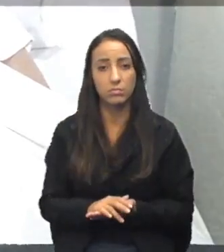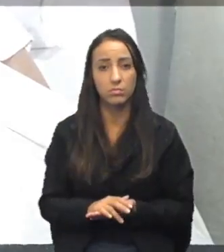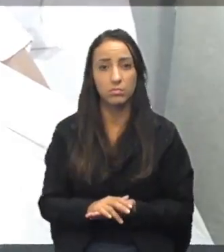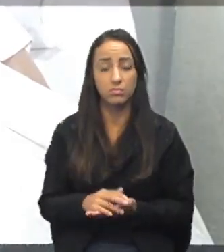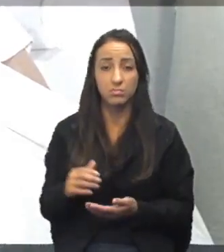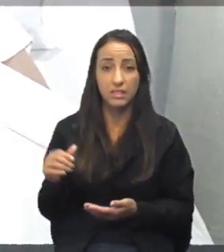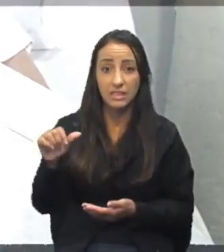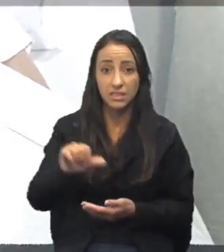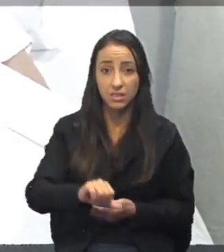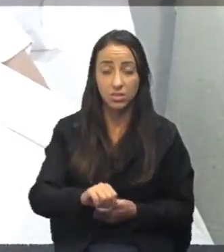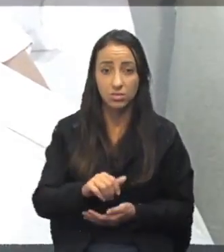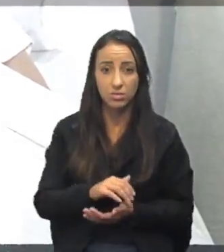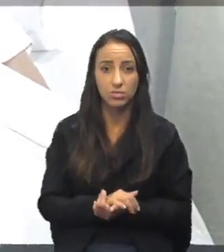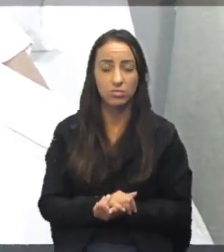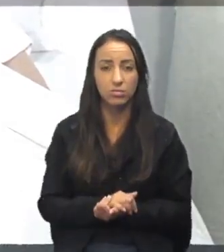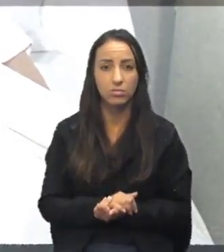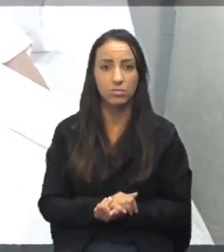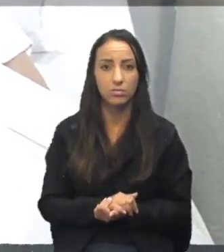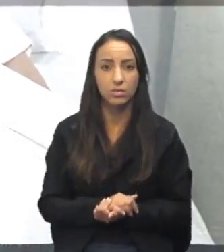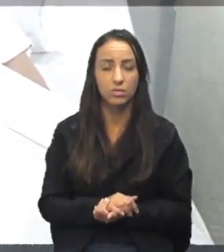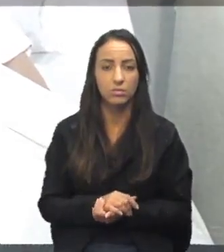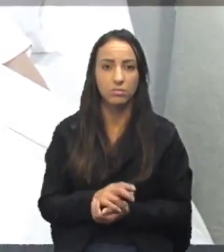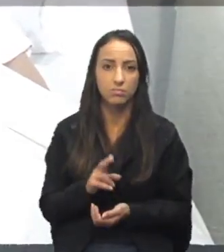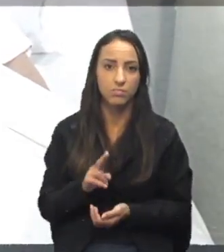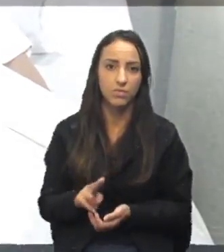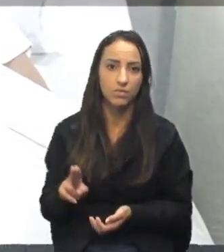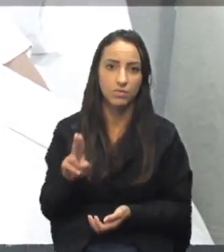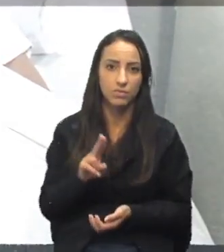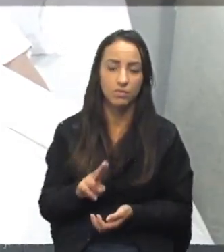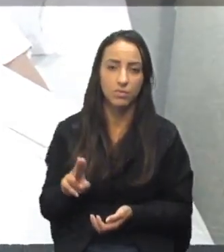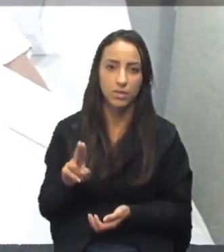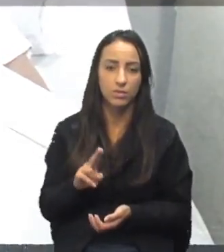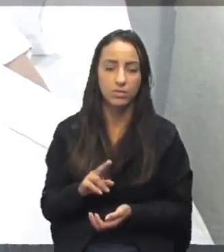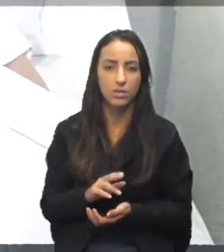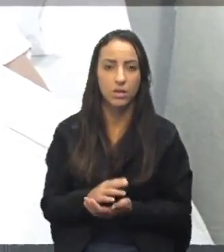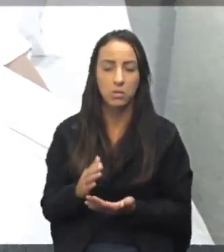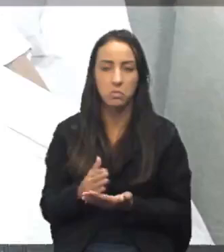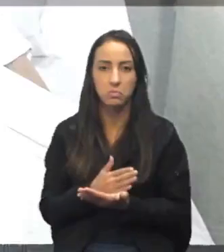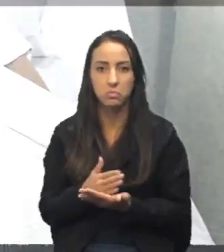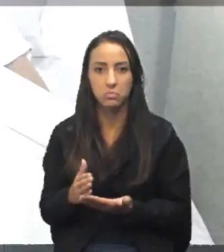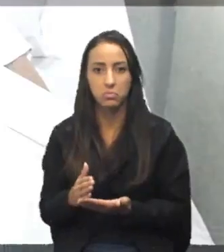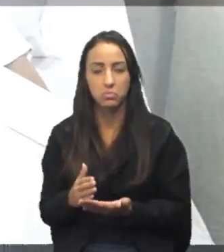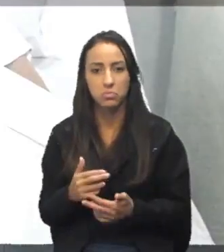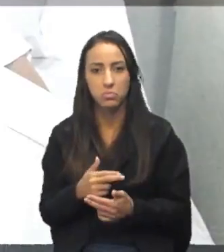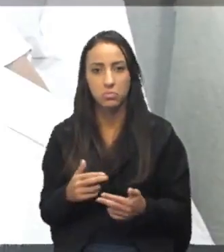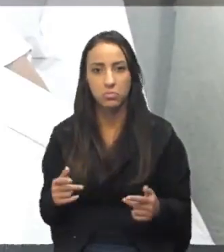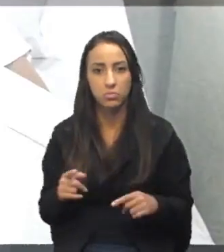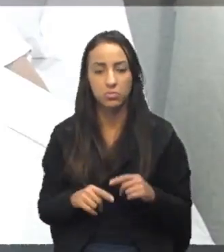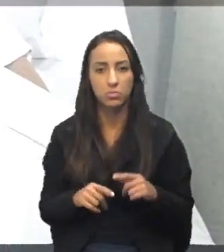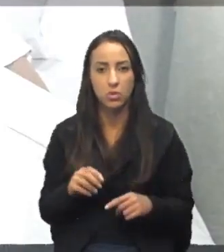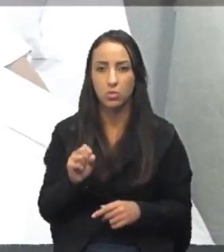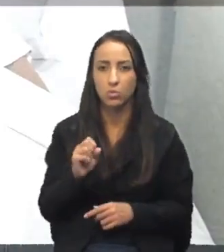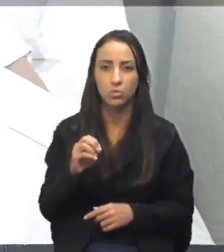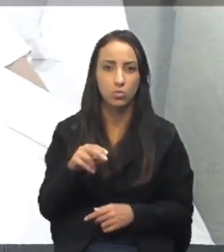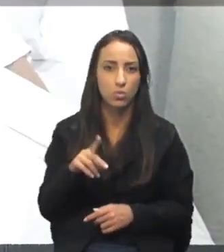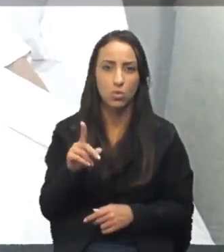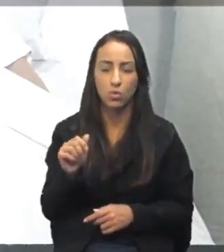então, provavelmente ele vai fazer uso de alguns dispositivos, como